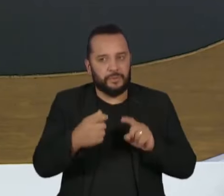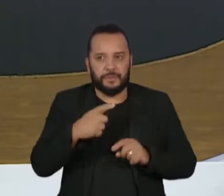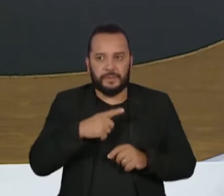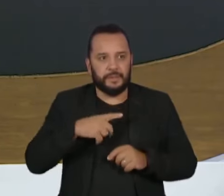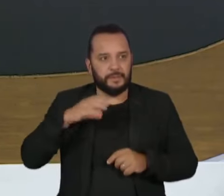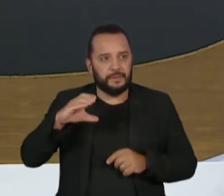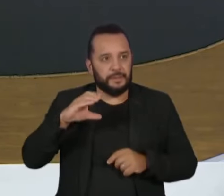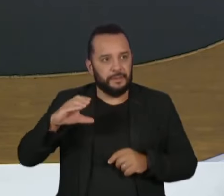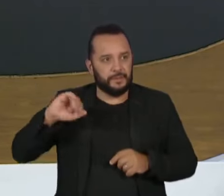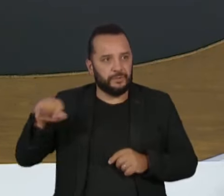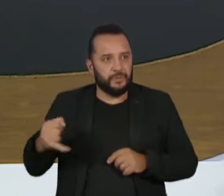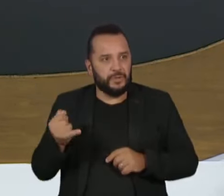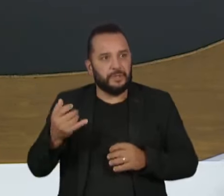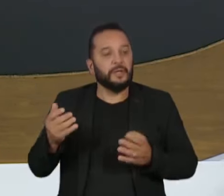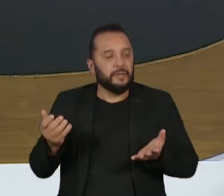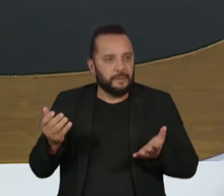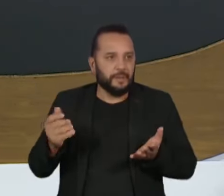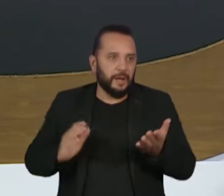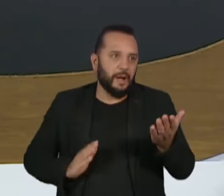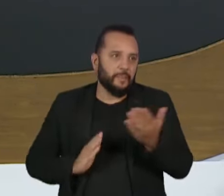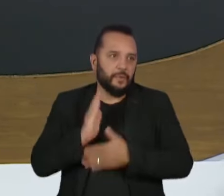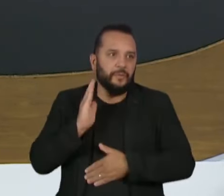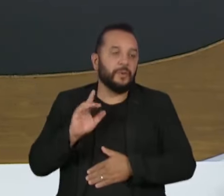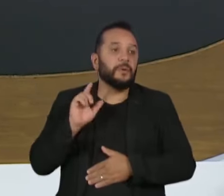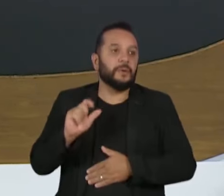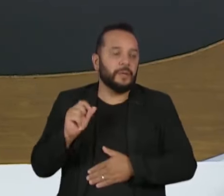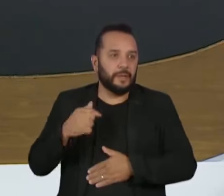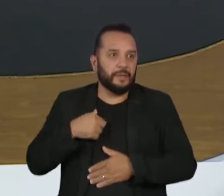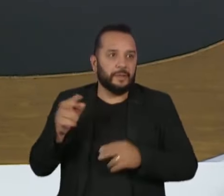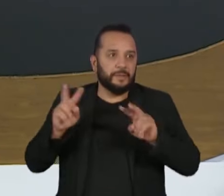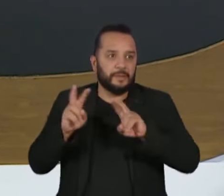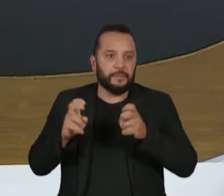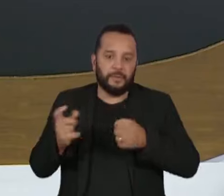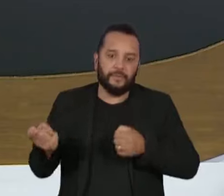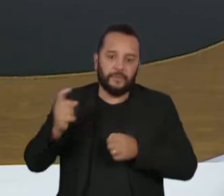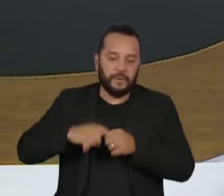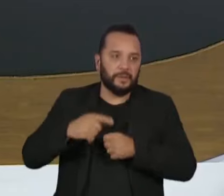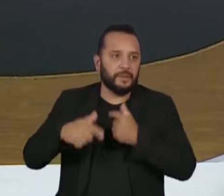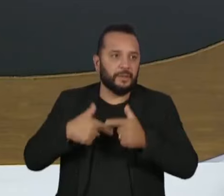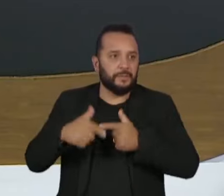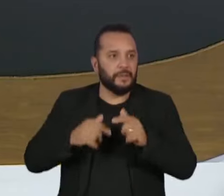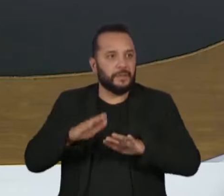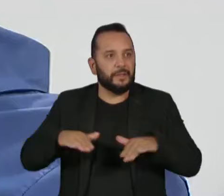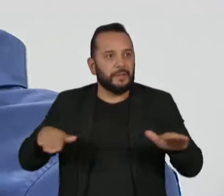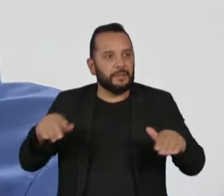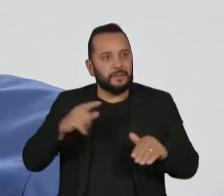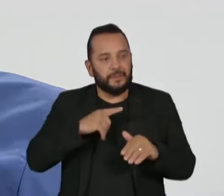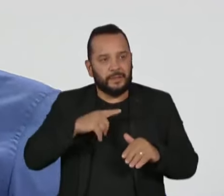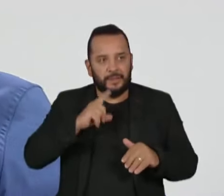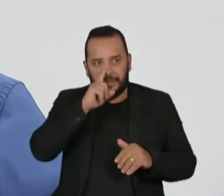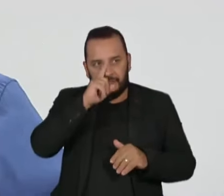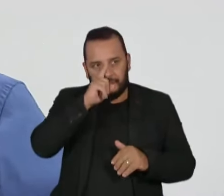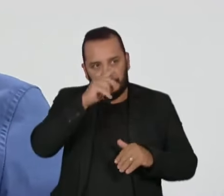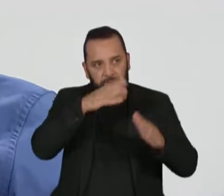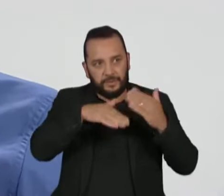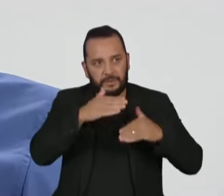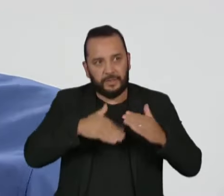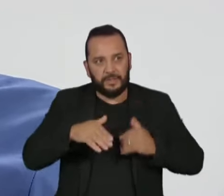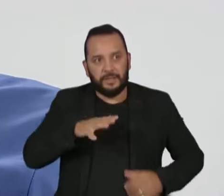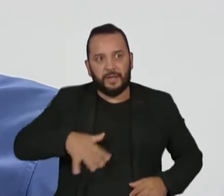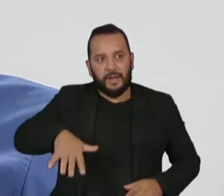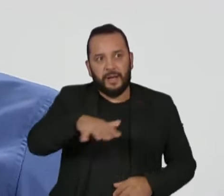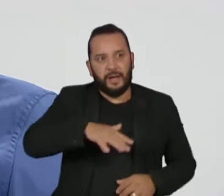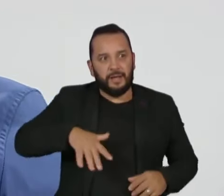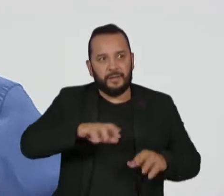prever trabalho infantil, enfim, tem risco de retrocesso em várias áreas aí. Uma